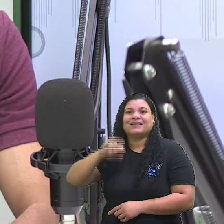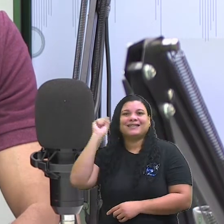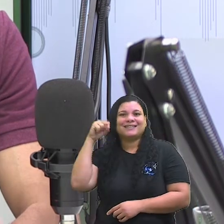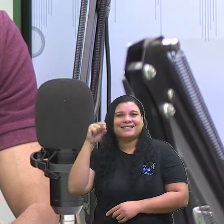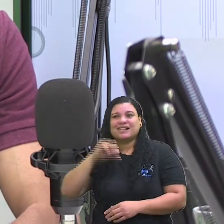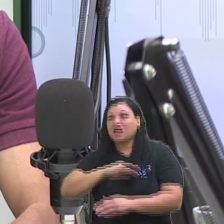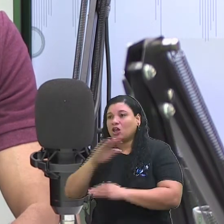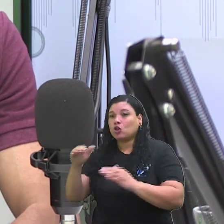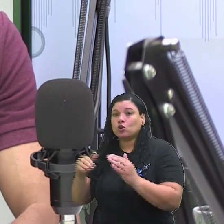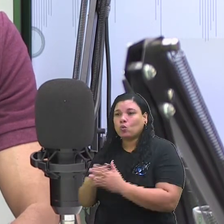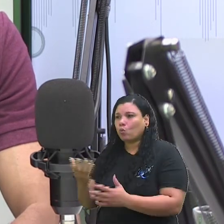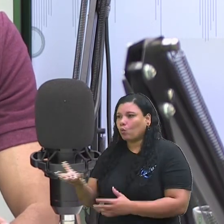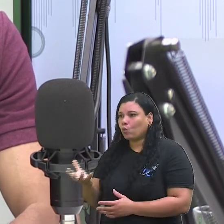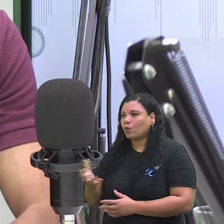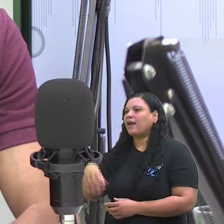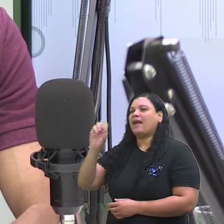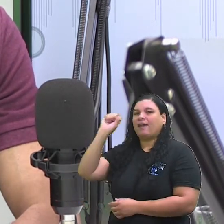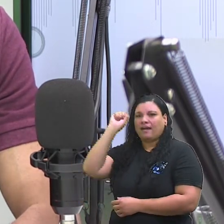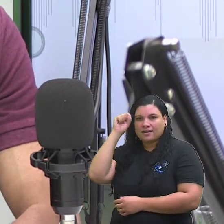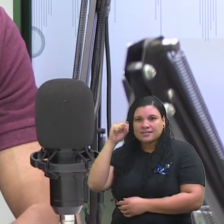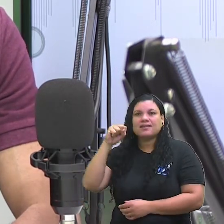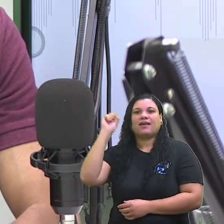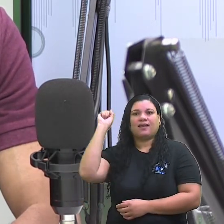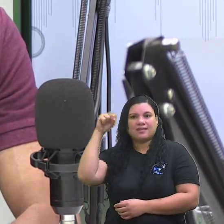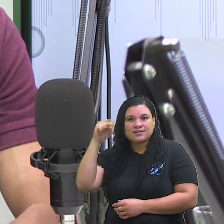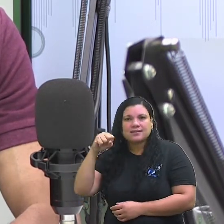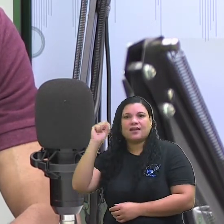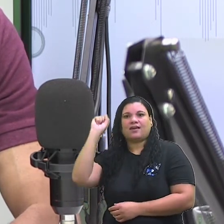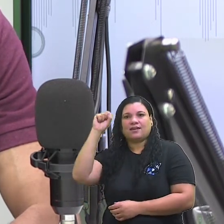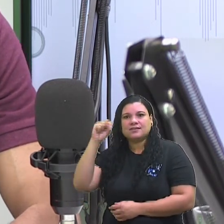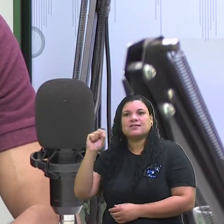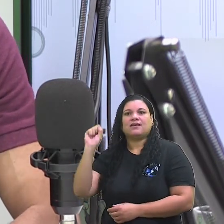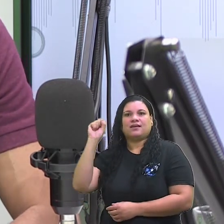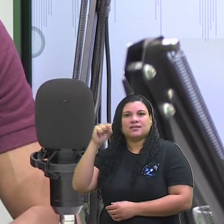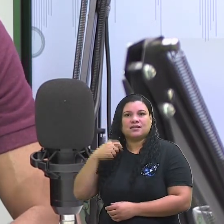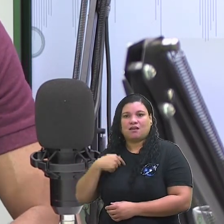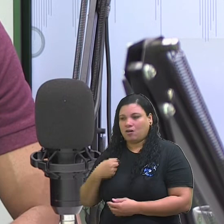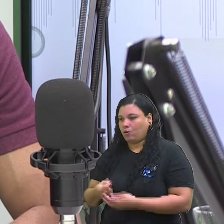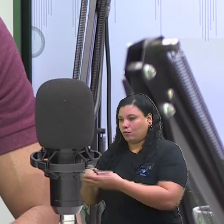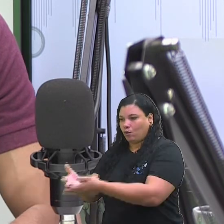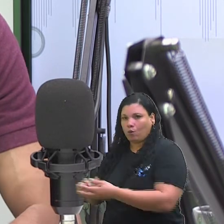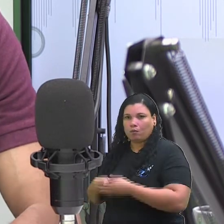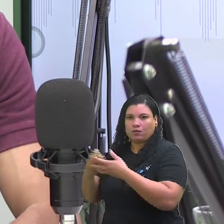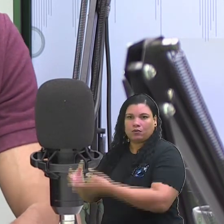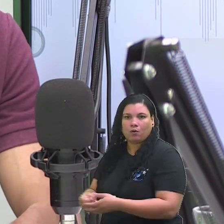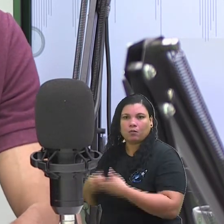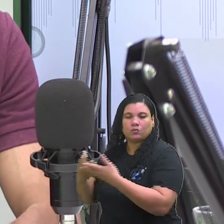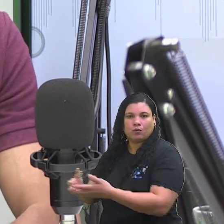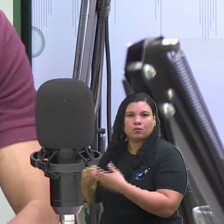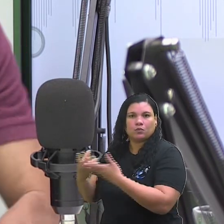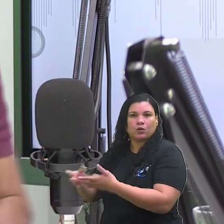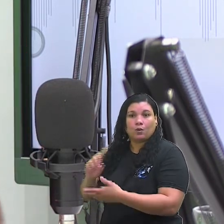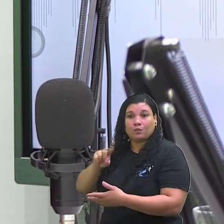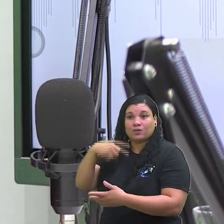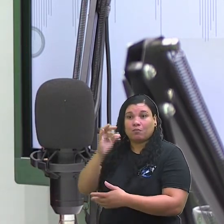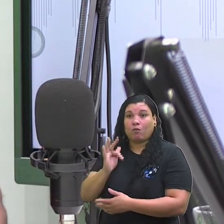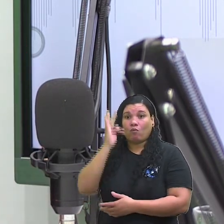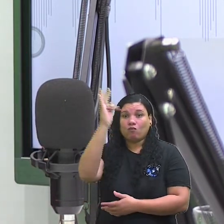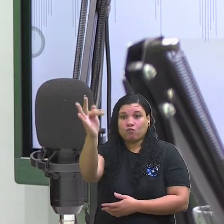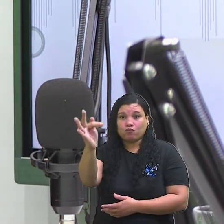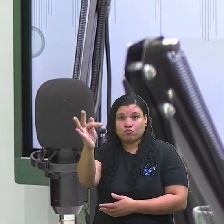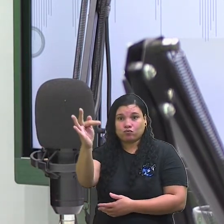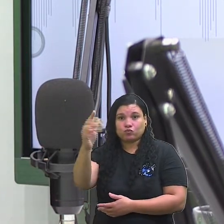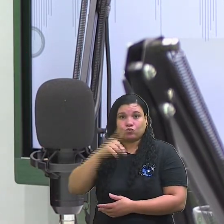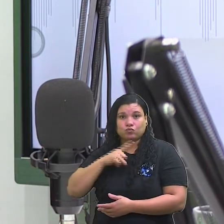discernir entre o que é necessidade e o que é um mero capricho egoísta. Por isso, então,